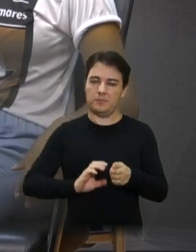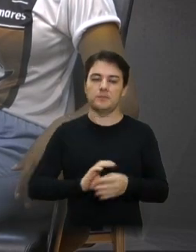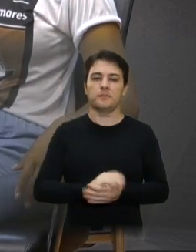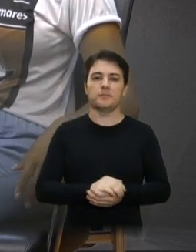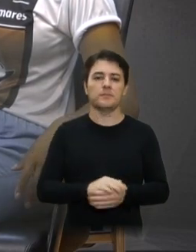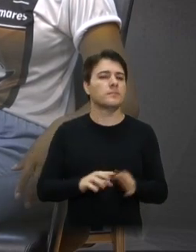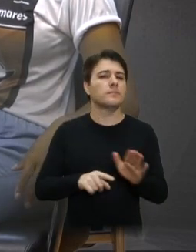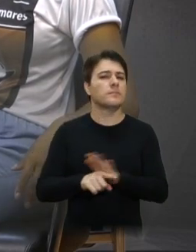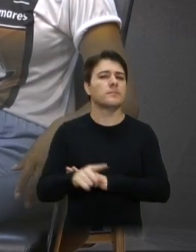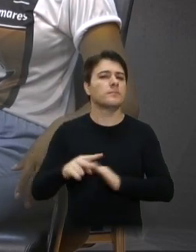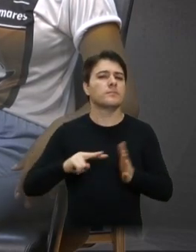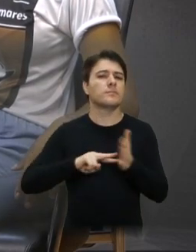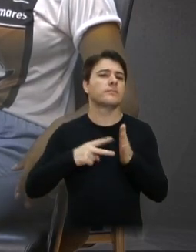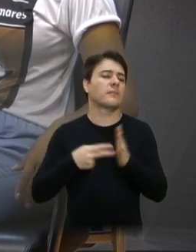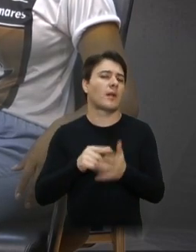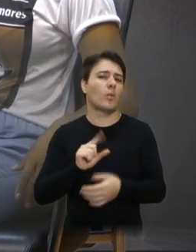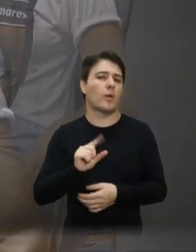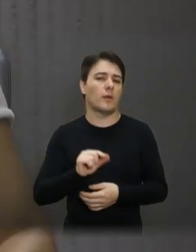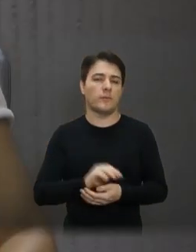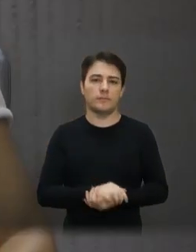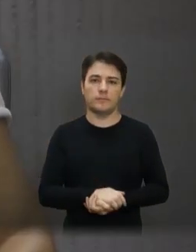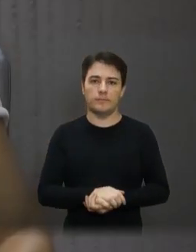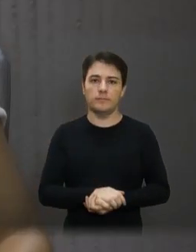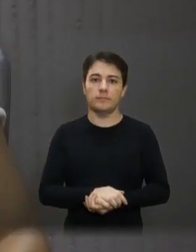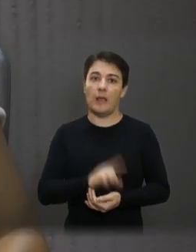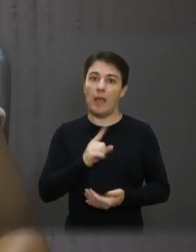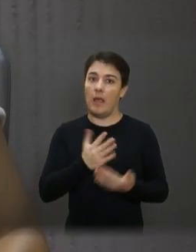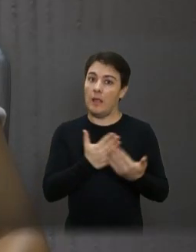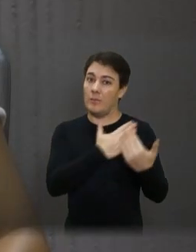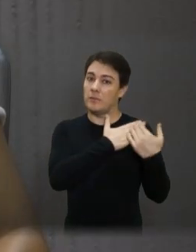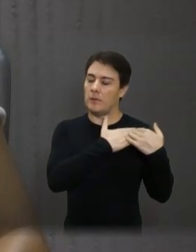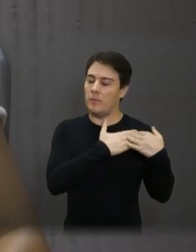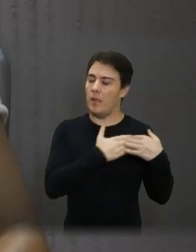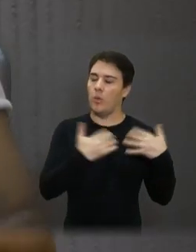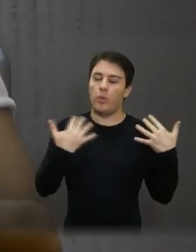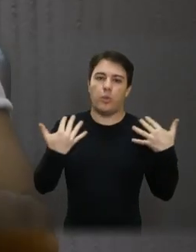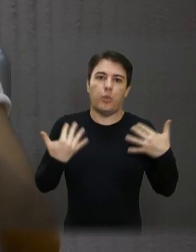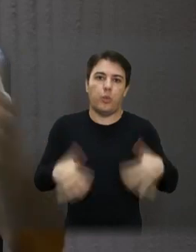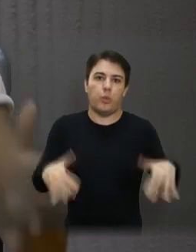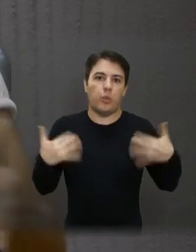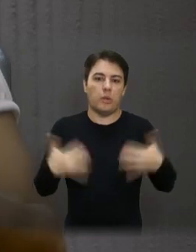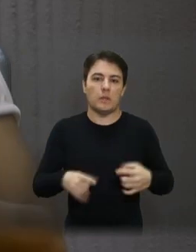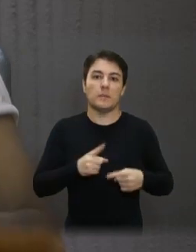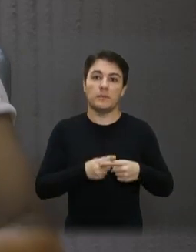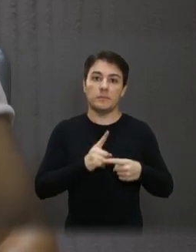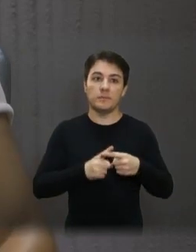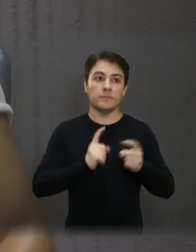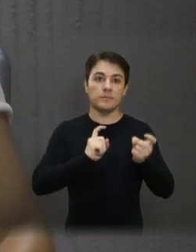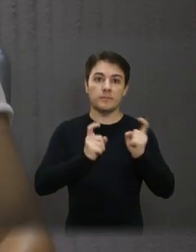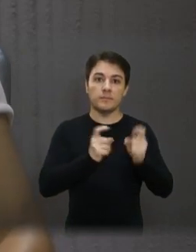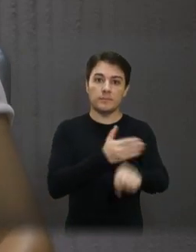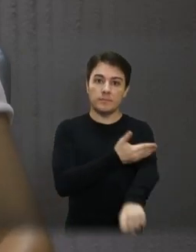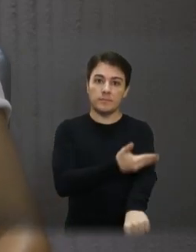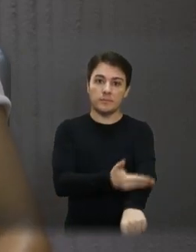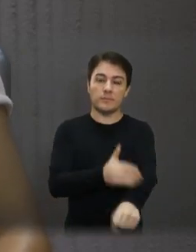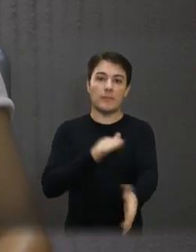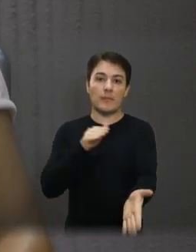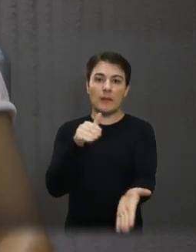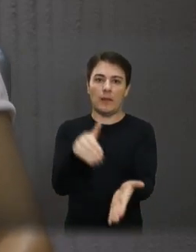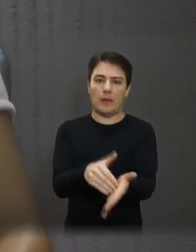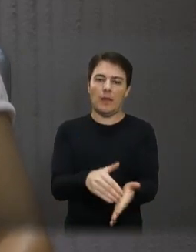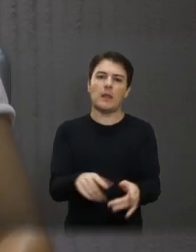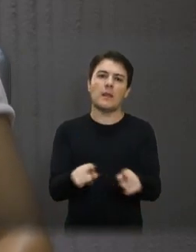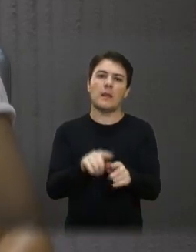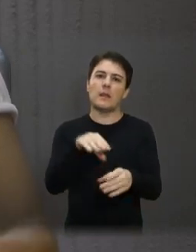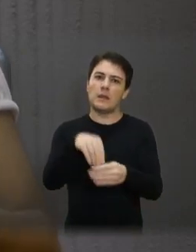na Câmara Municipal o que isso representa a vereadora uma responsabilidade gigante né chegou eu nessas sessões então que viram até nas nossas ações